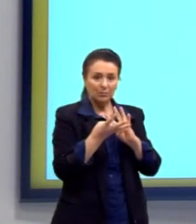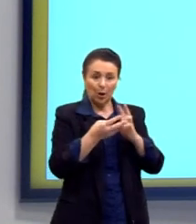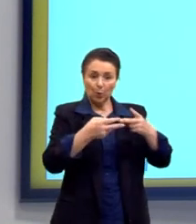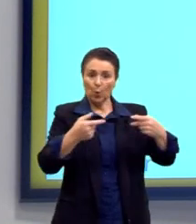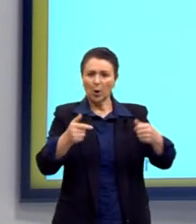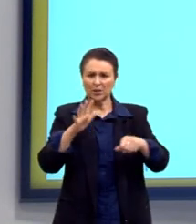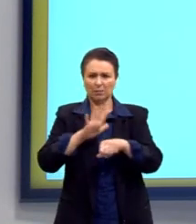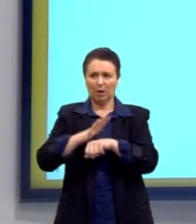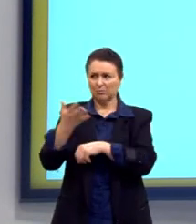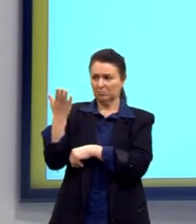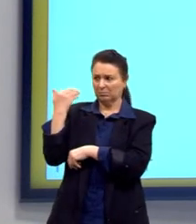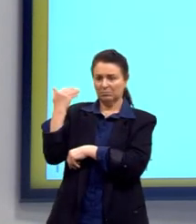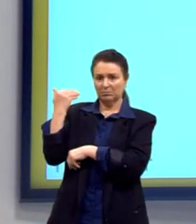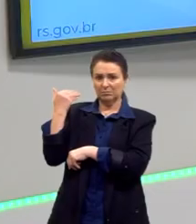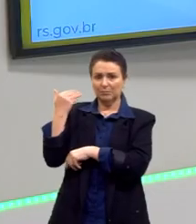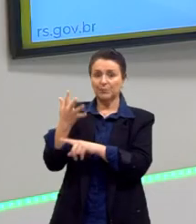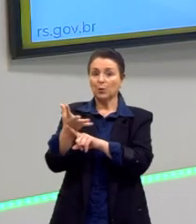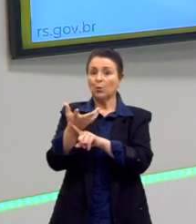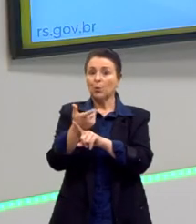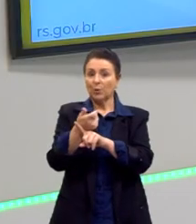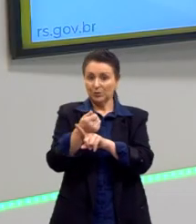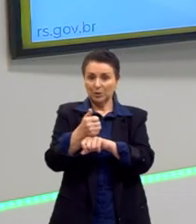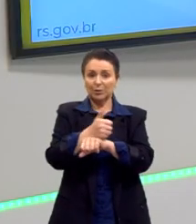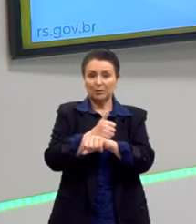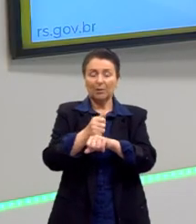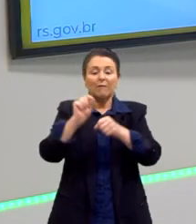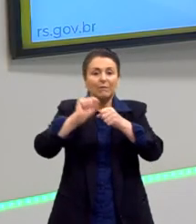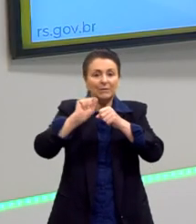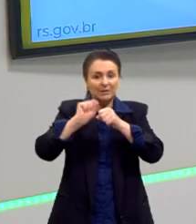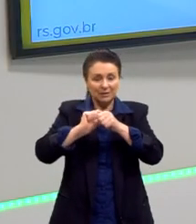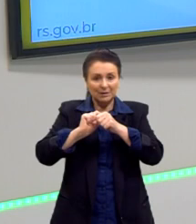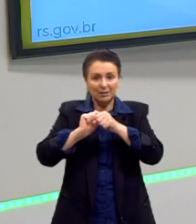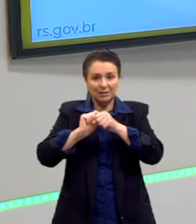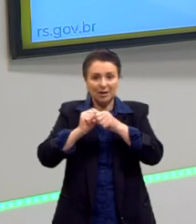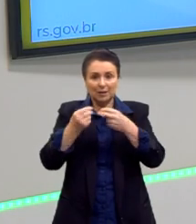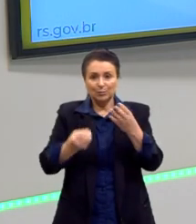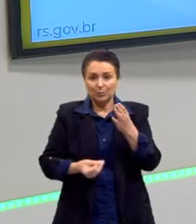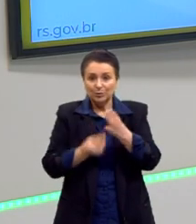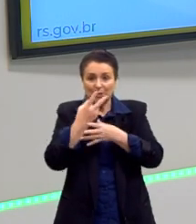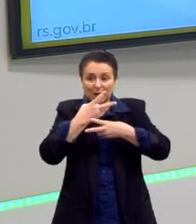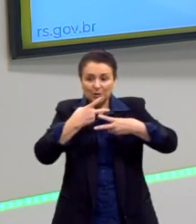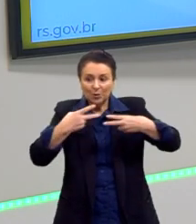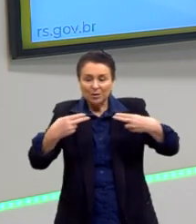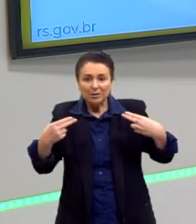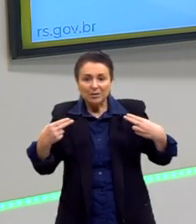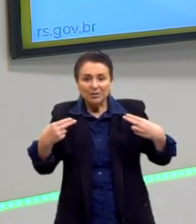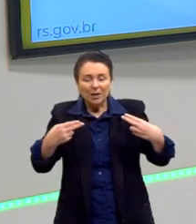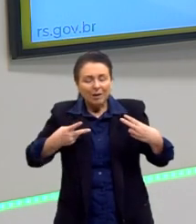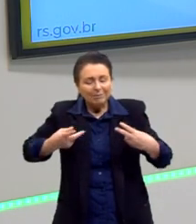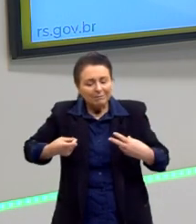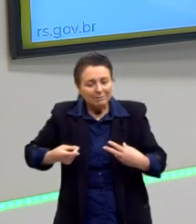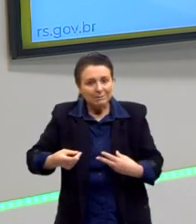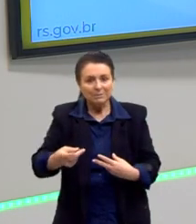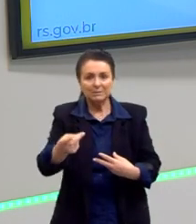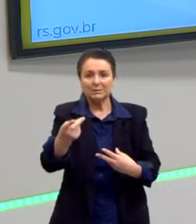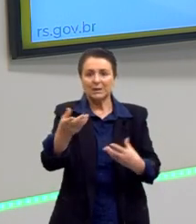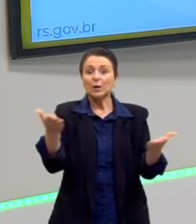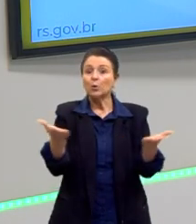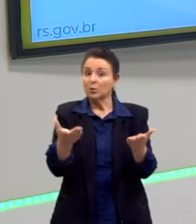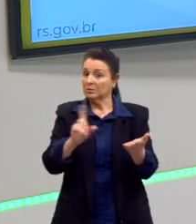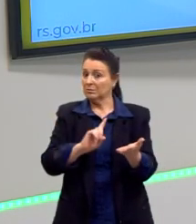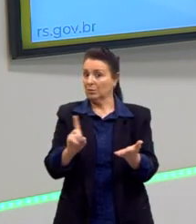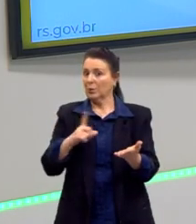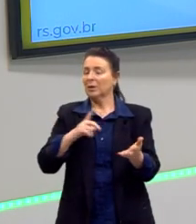ele produzia essa obra independente do que a seria consumido e hoje está muito nessa relação